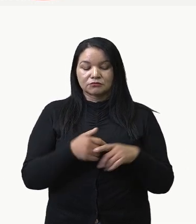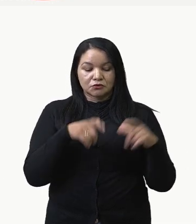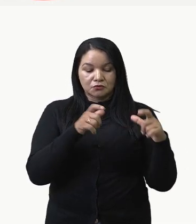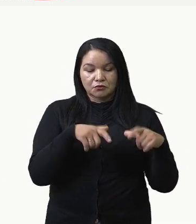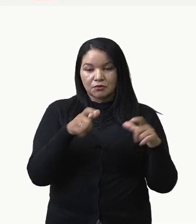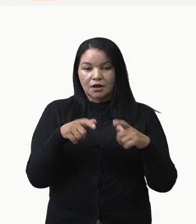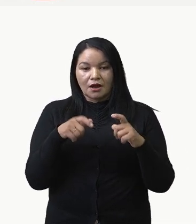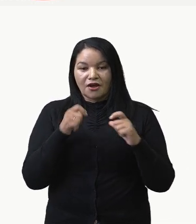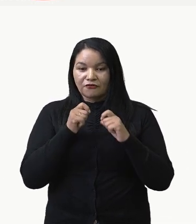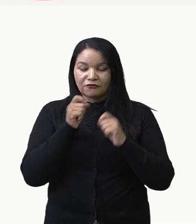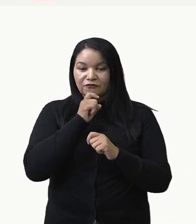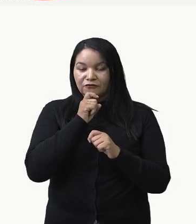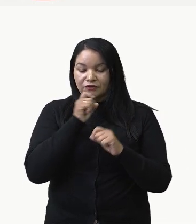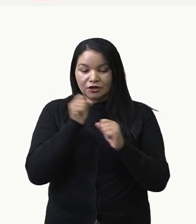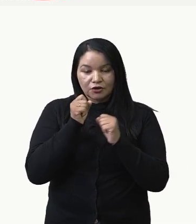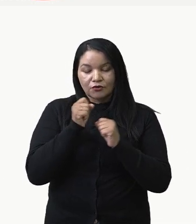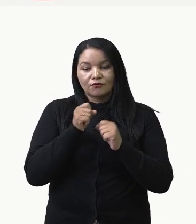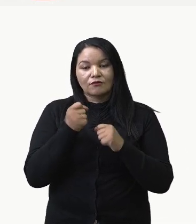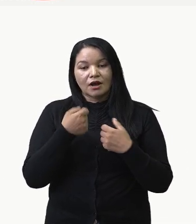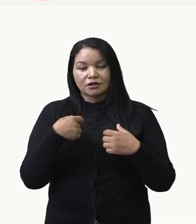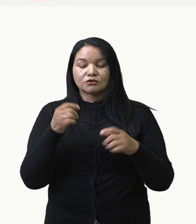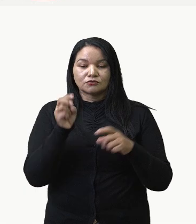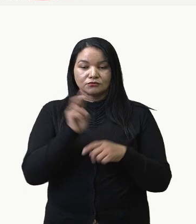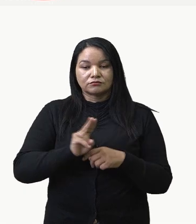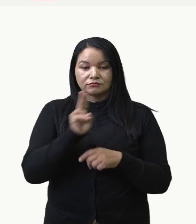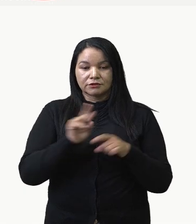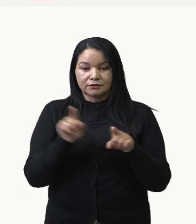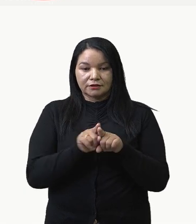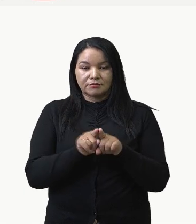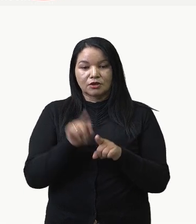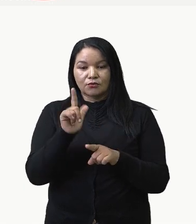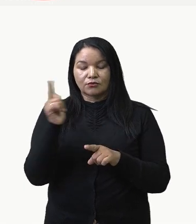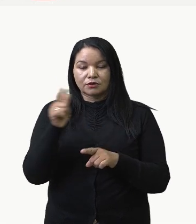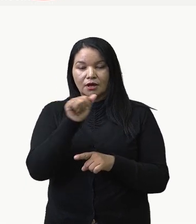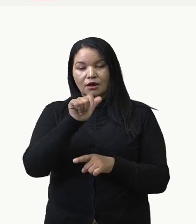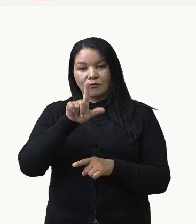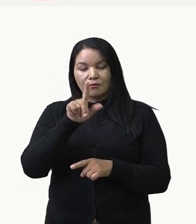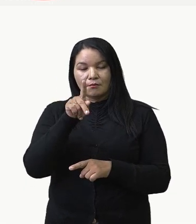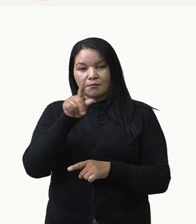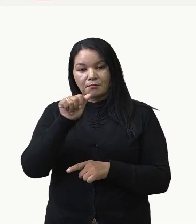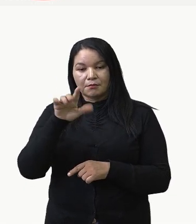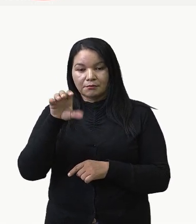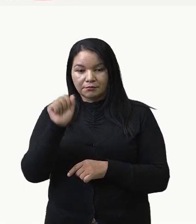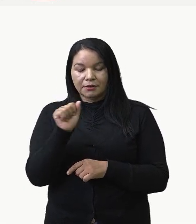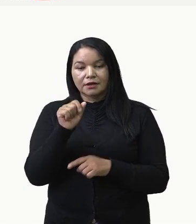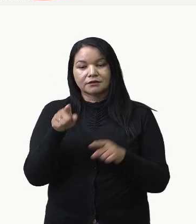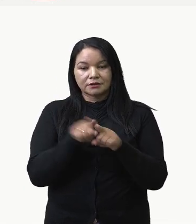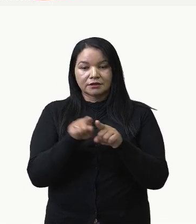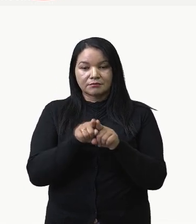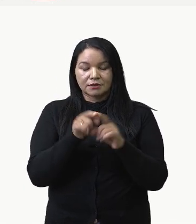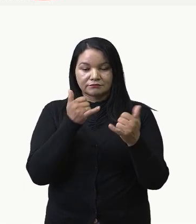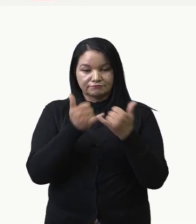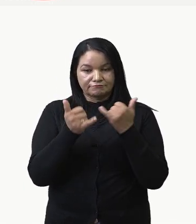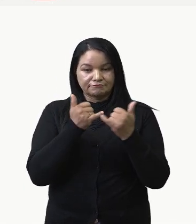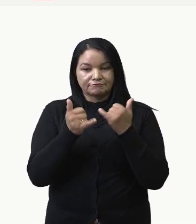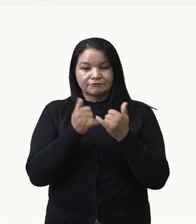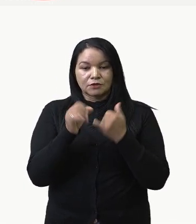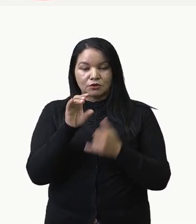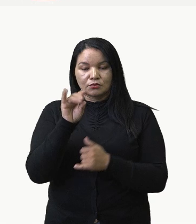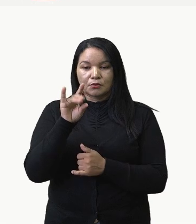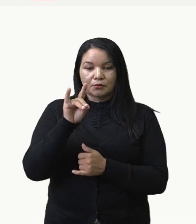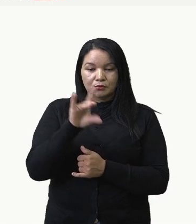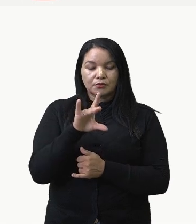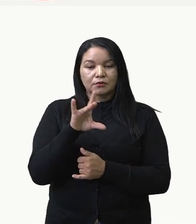do frio alpaca da mesma forma é parente da Lhama certo alpaca da